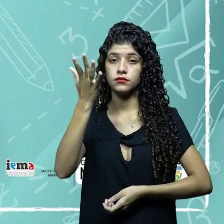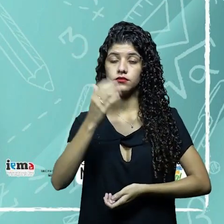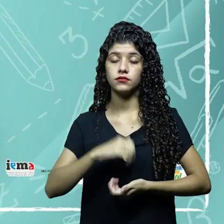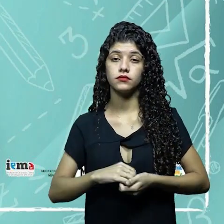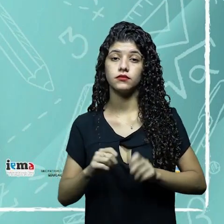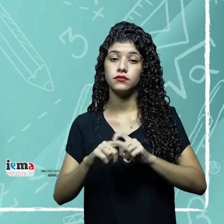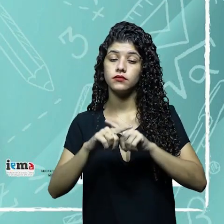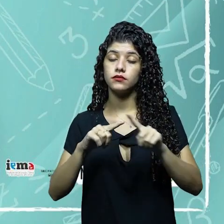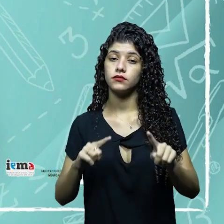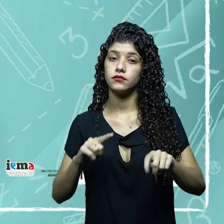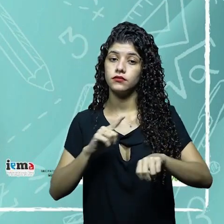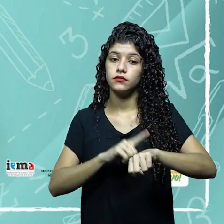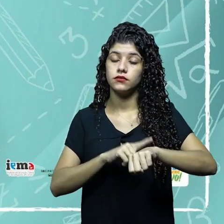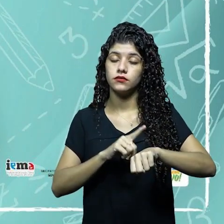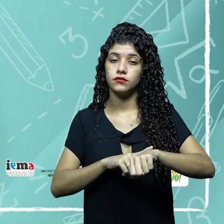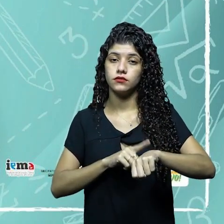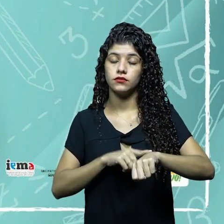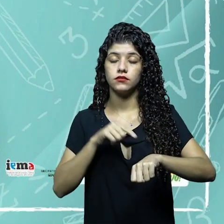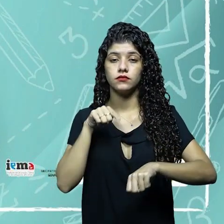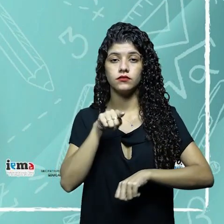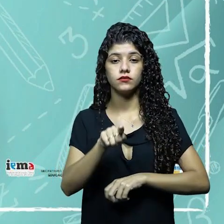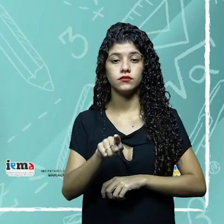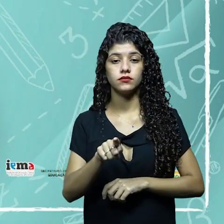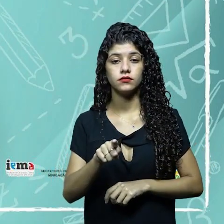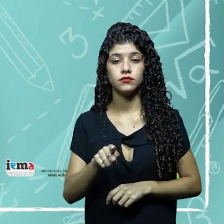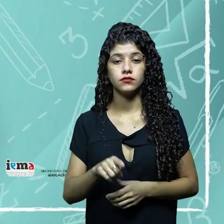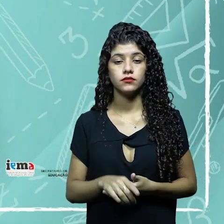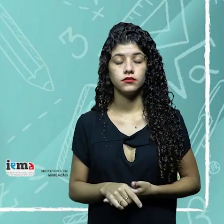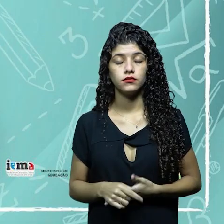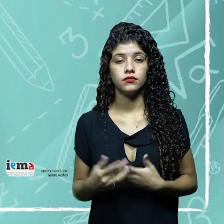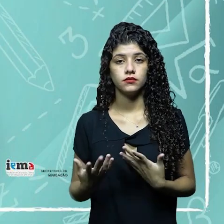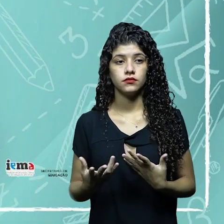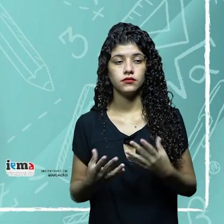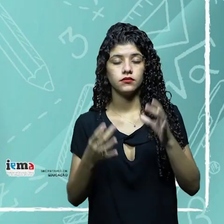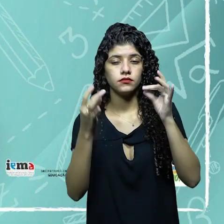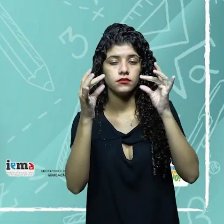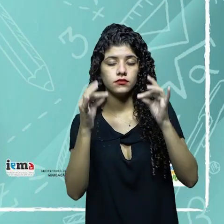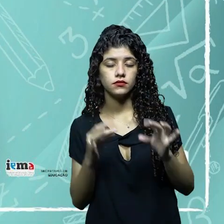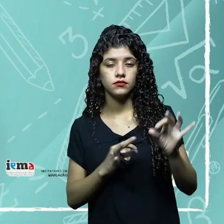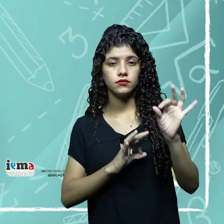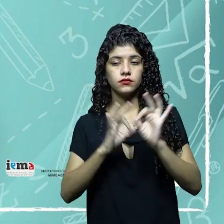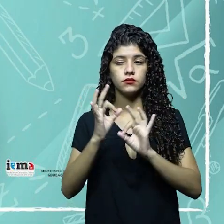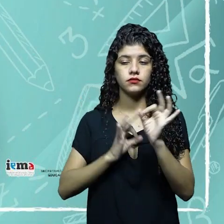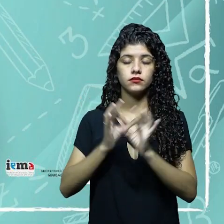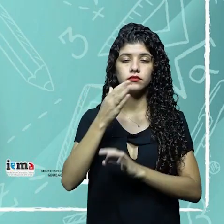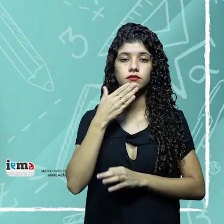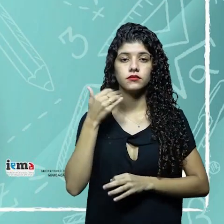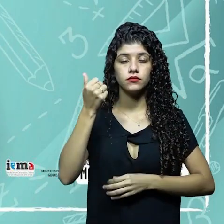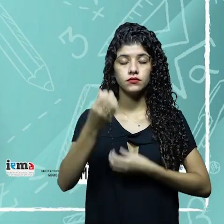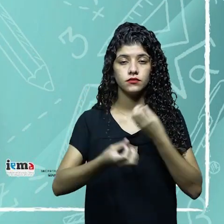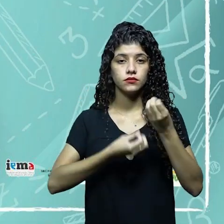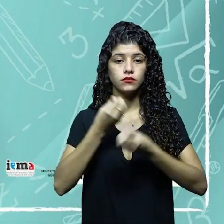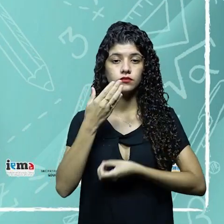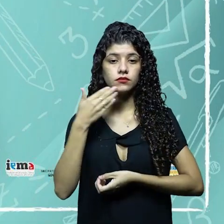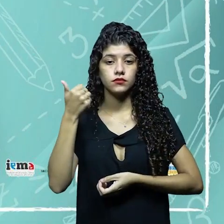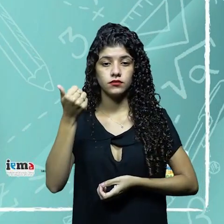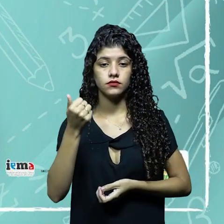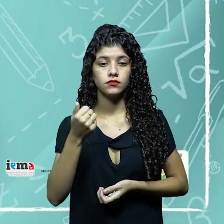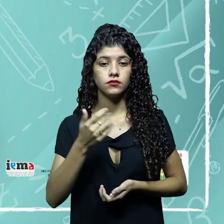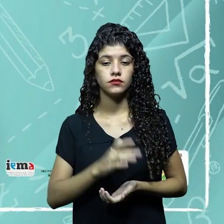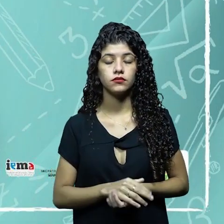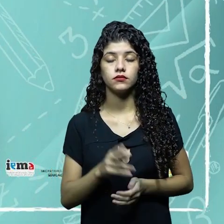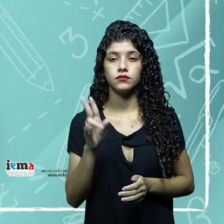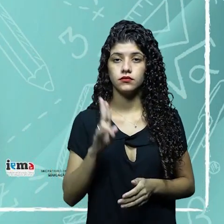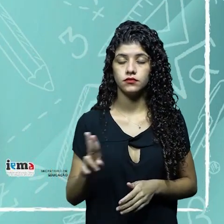quem vai teoricamente definir o que é melhor, como é melhor, é o próprio usuário, né? É você.